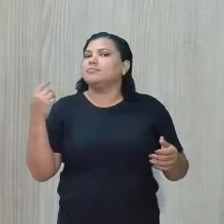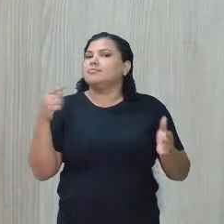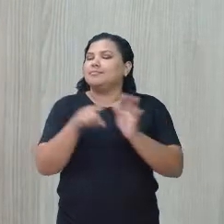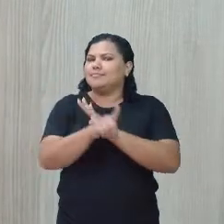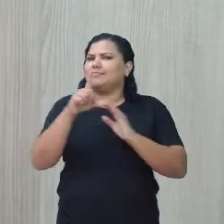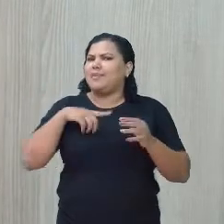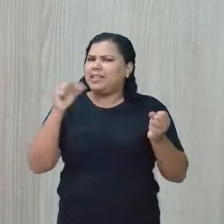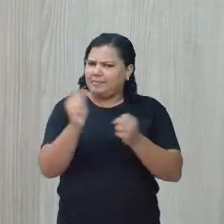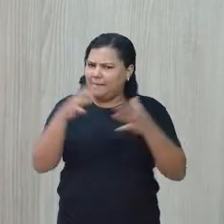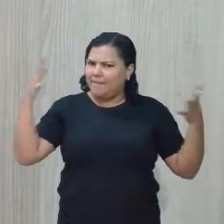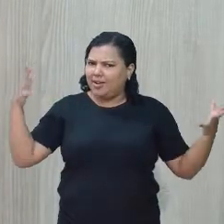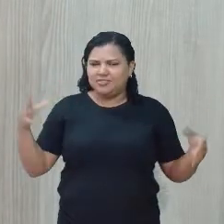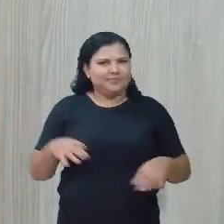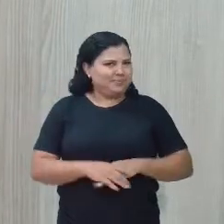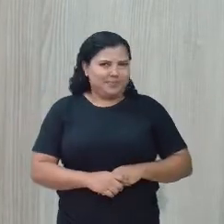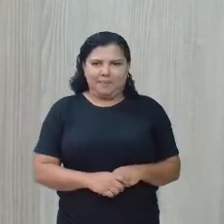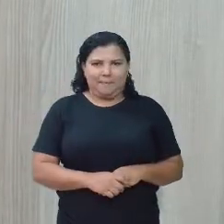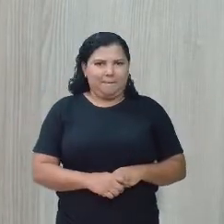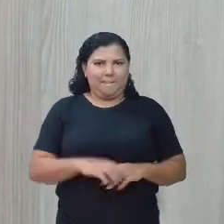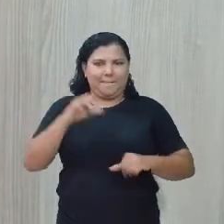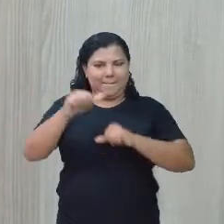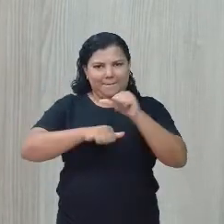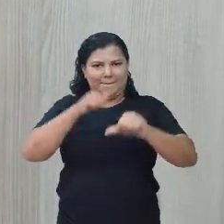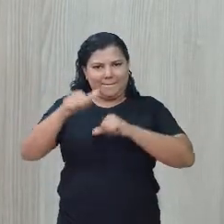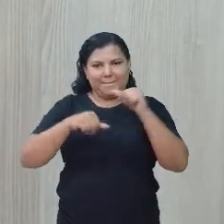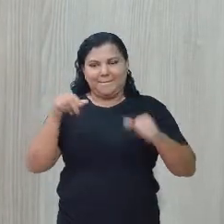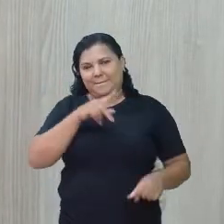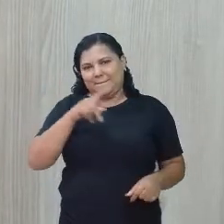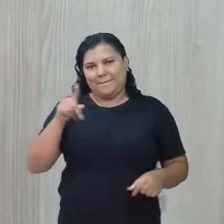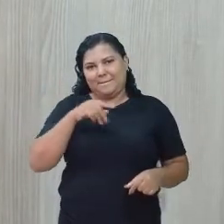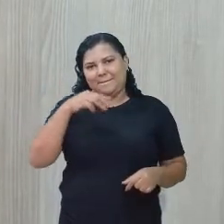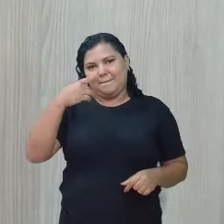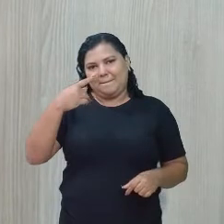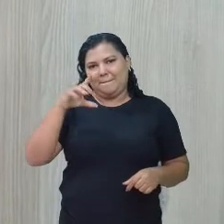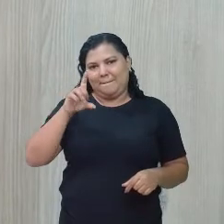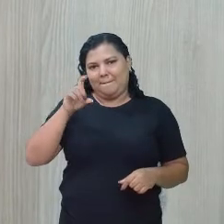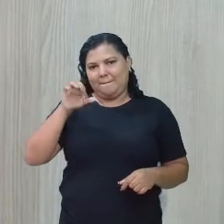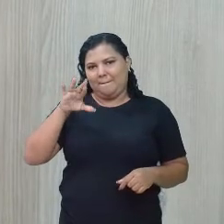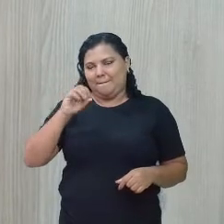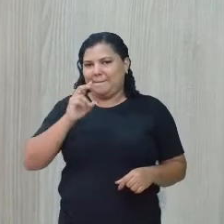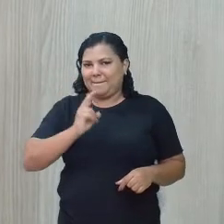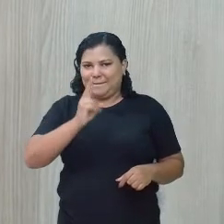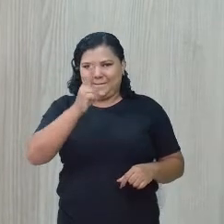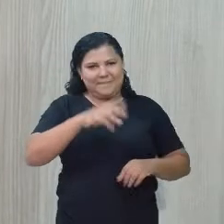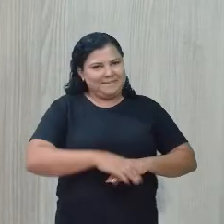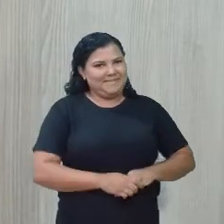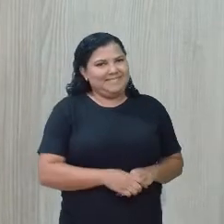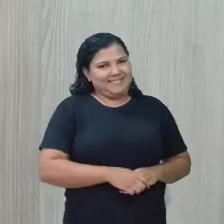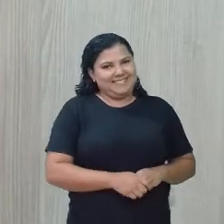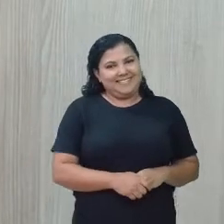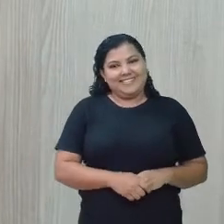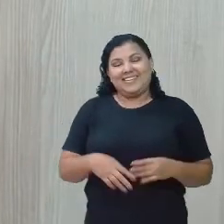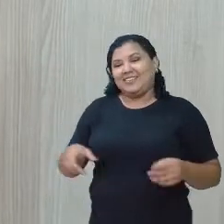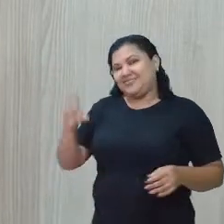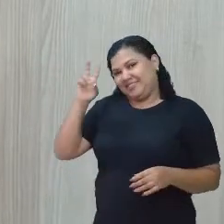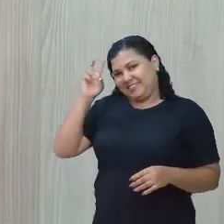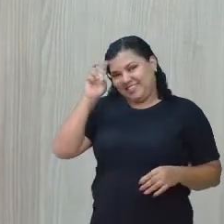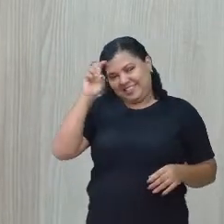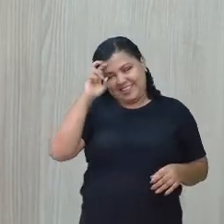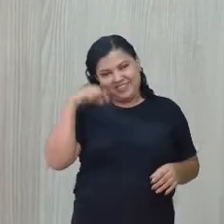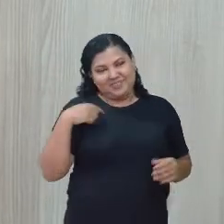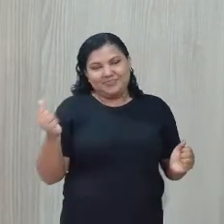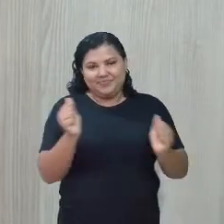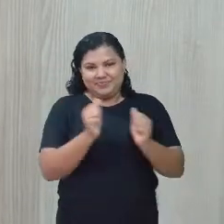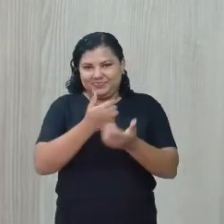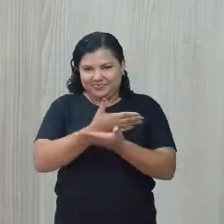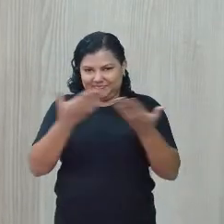Deus. Da troca aí do professor Pedro lá e cá o tempo inteiro, né, gente? Então, nas quintas-feiras eu tô por aqui